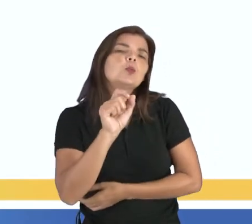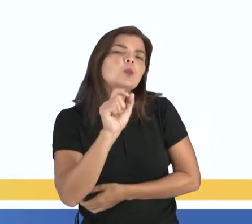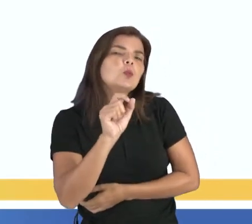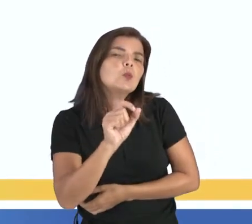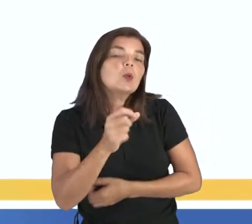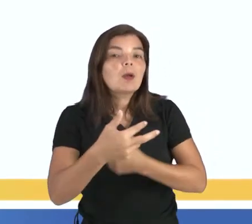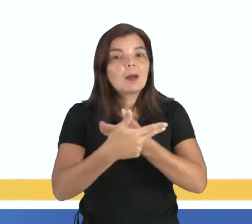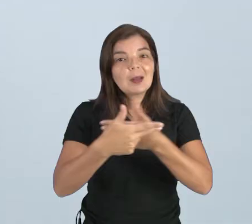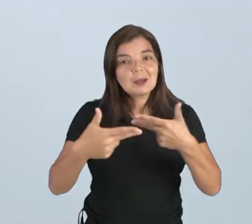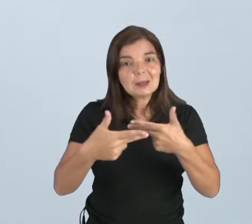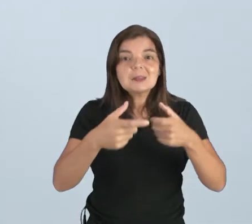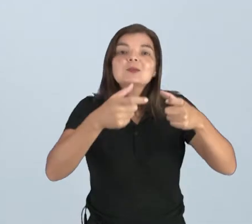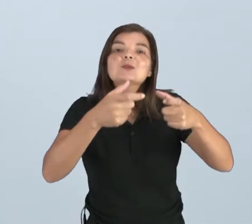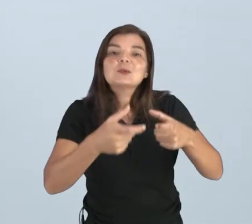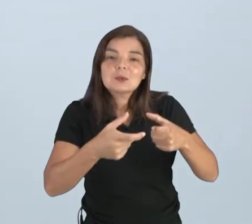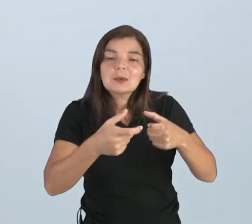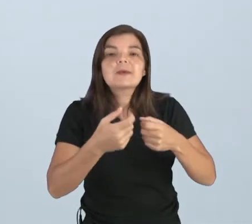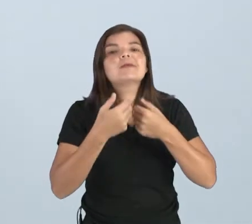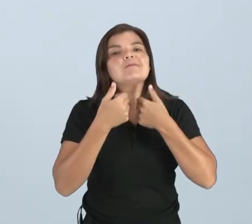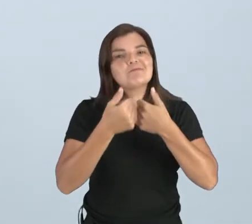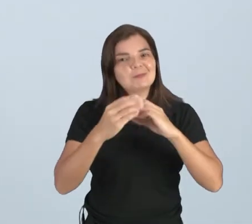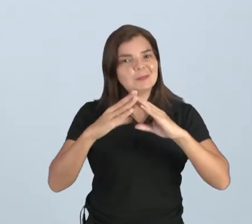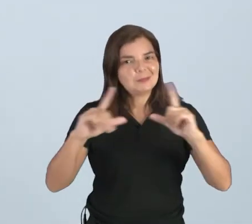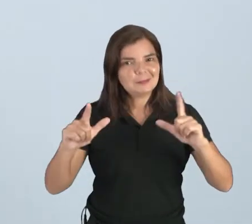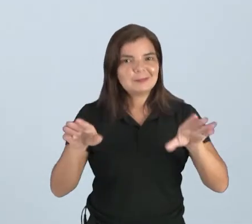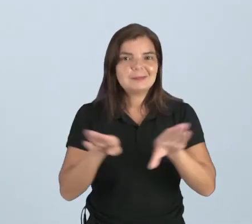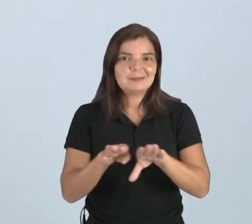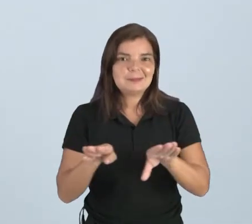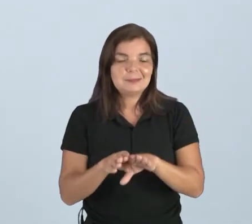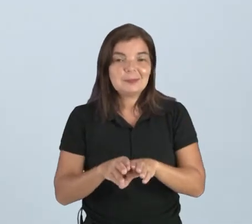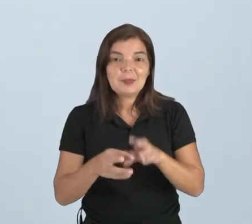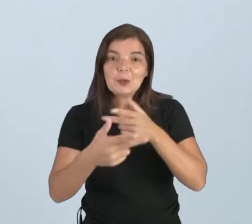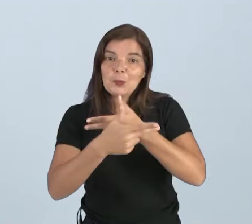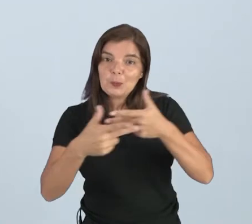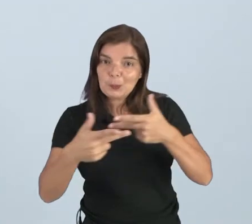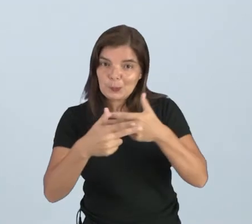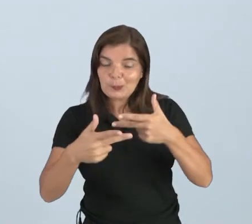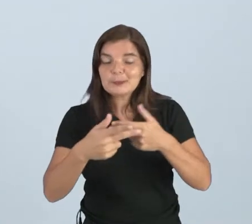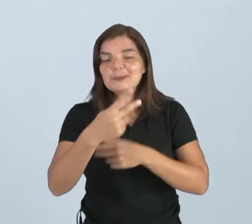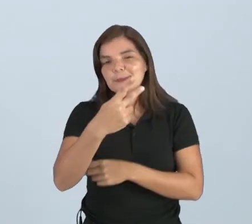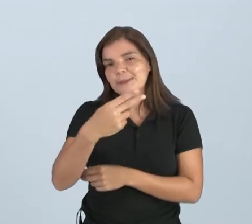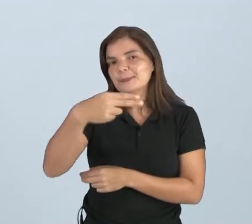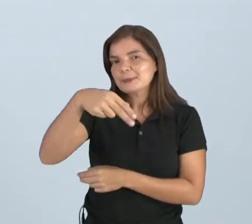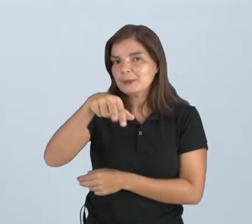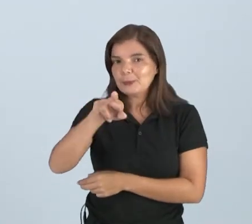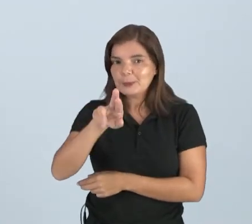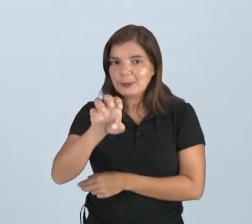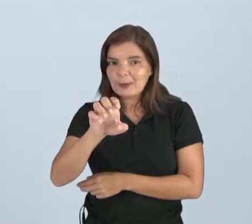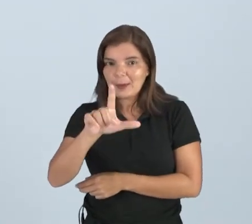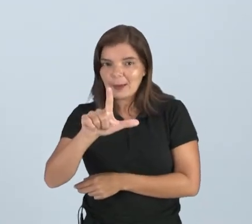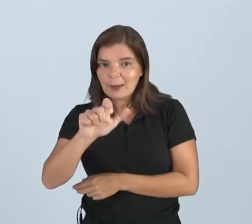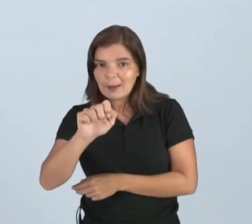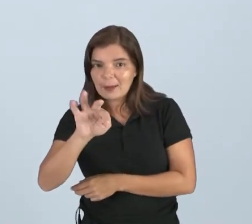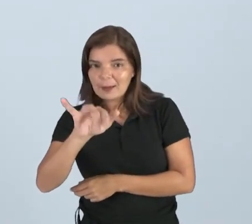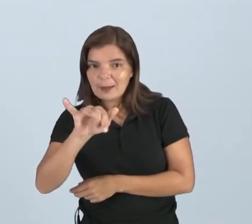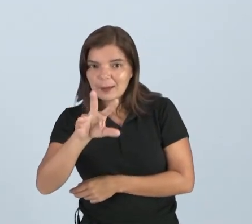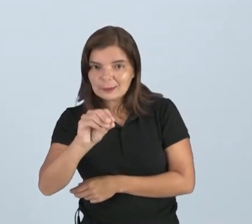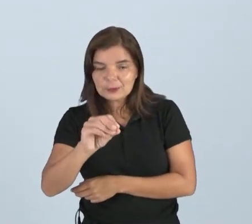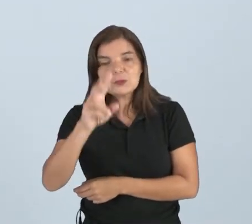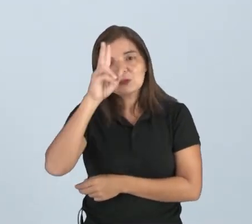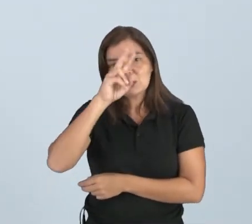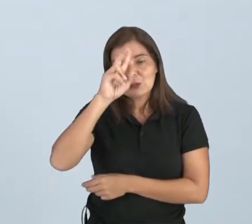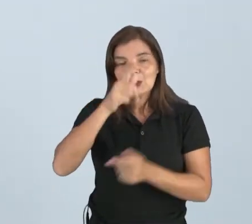a coisas, lugares. Fica bem claro isso aí. Coisas do pronome relativo. Lembre-se lá da gramática.